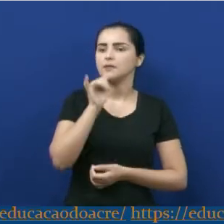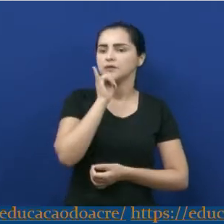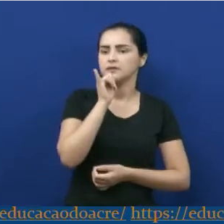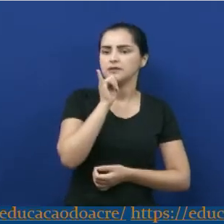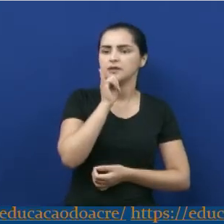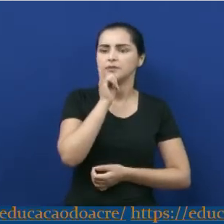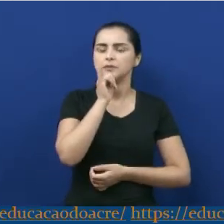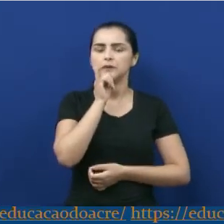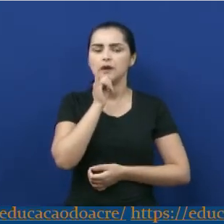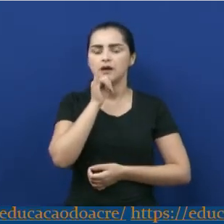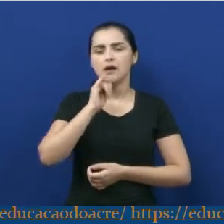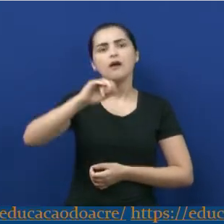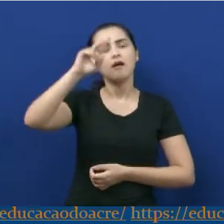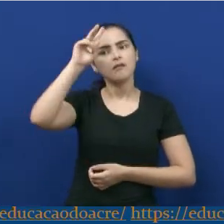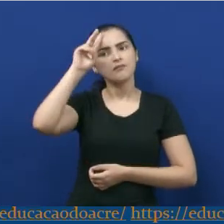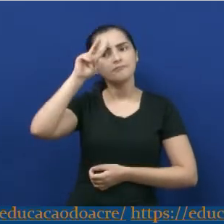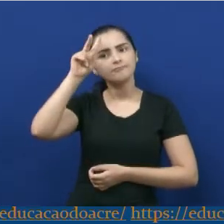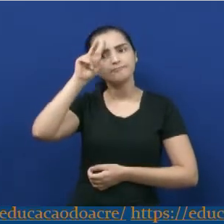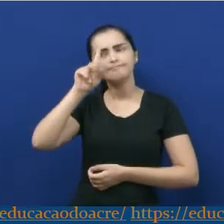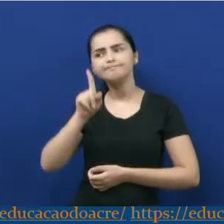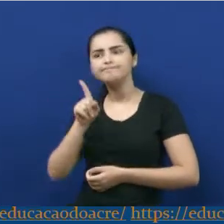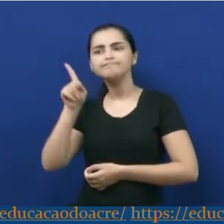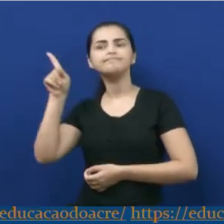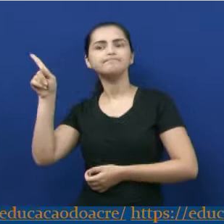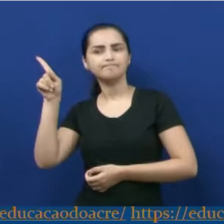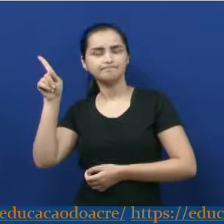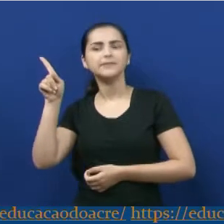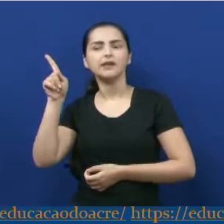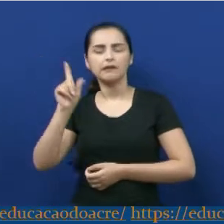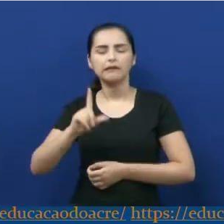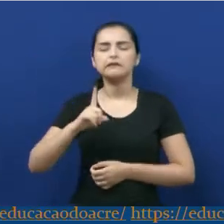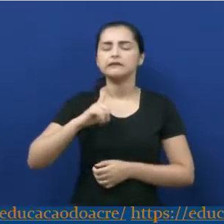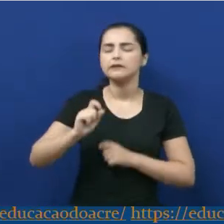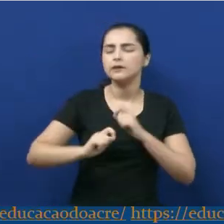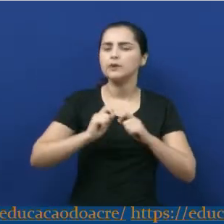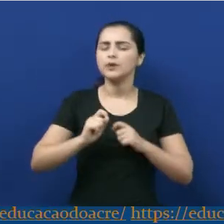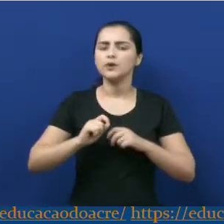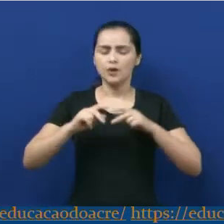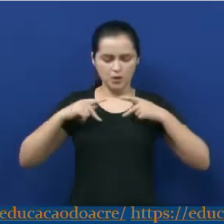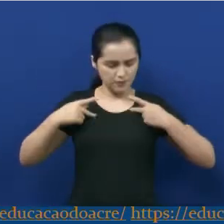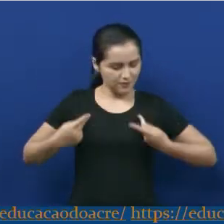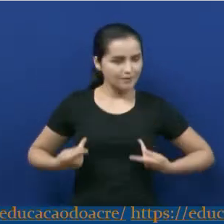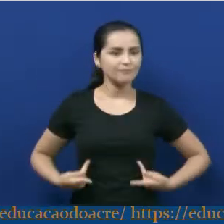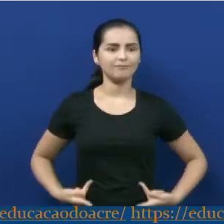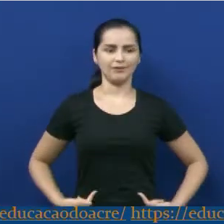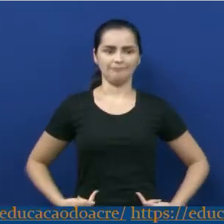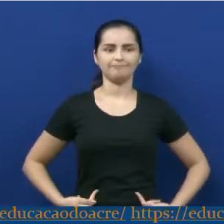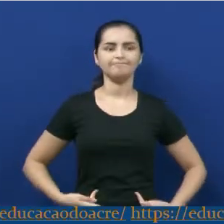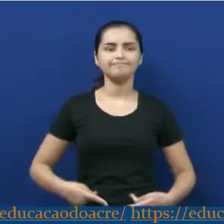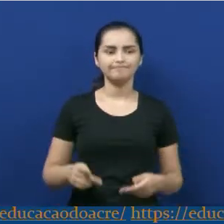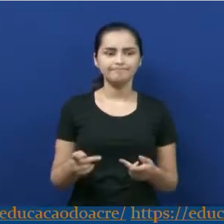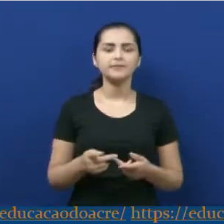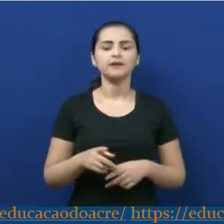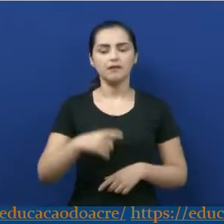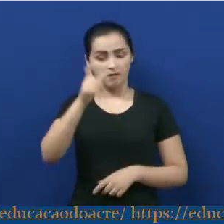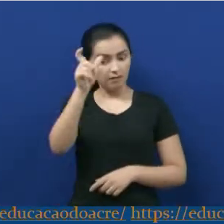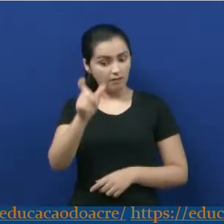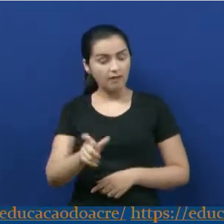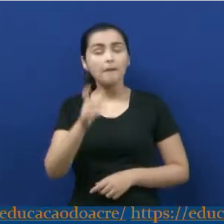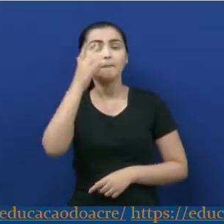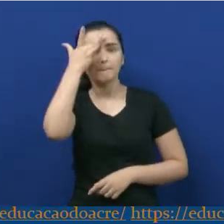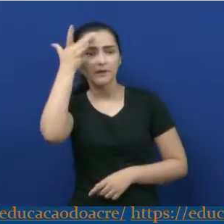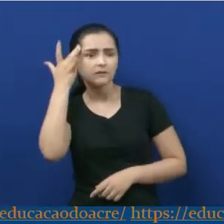existencialismo nos lembra exatamente a questão do existir humano do ser humano o ser humano ele existe